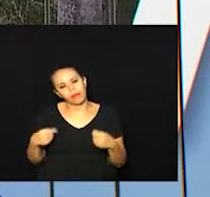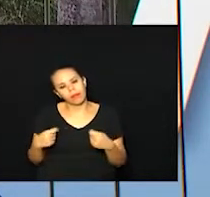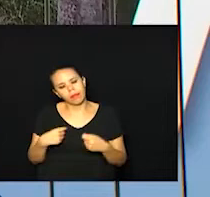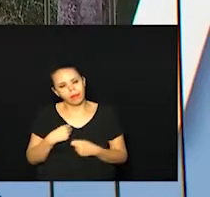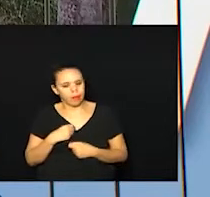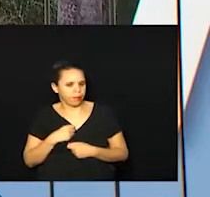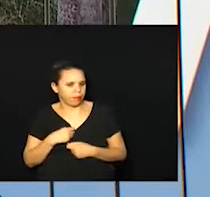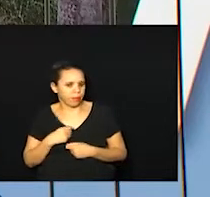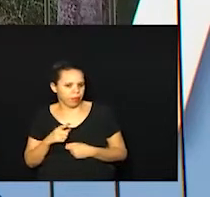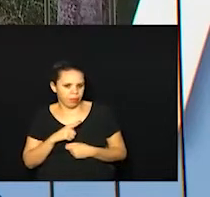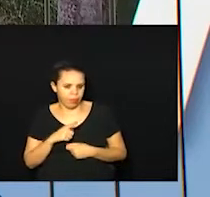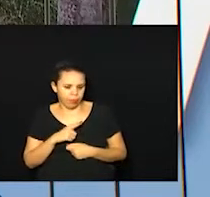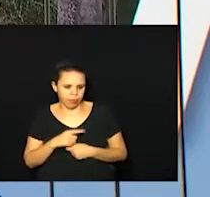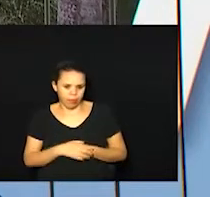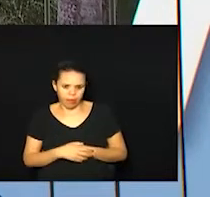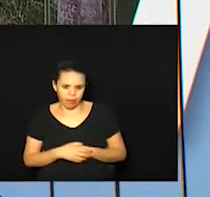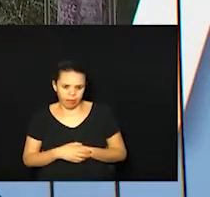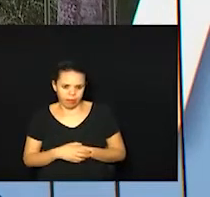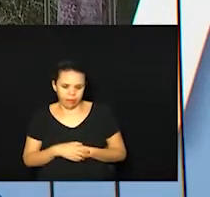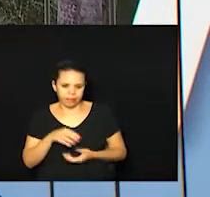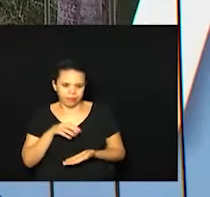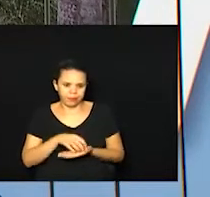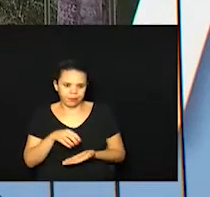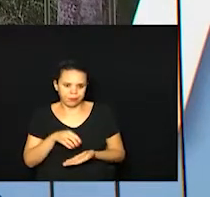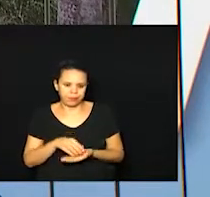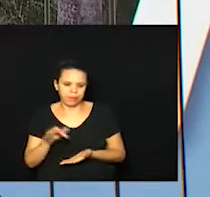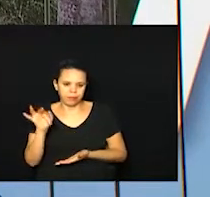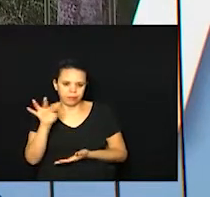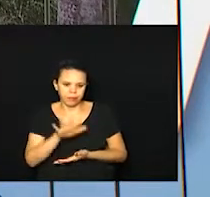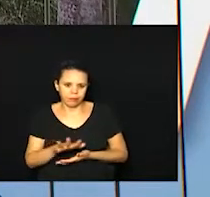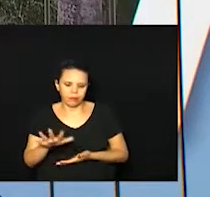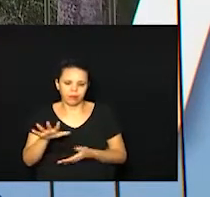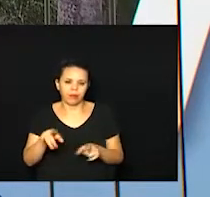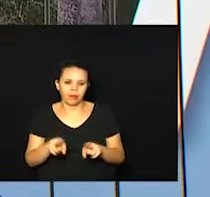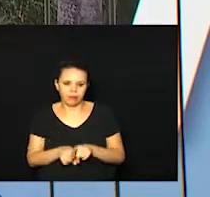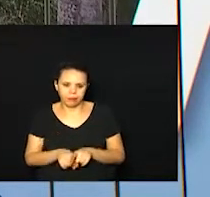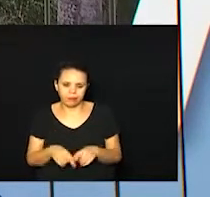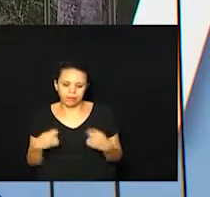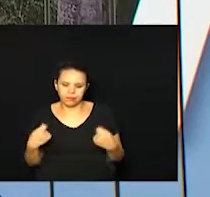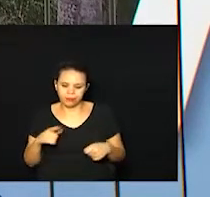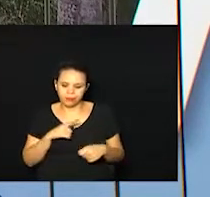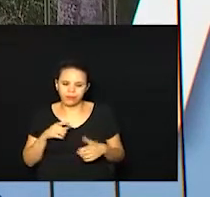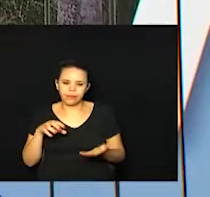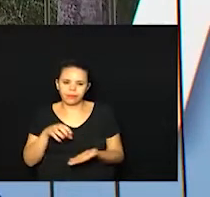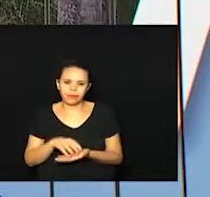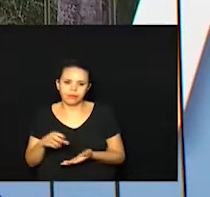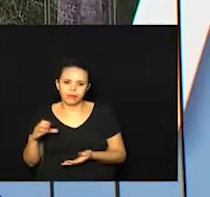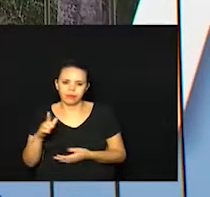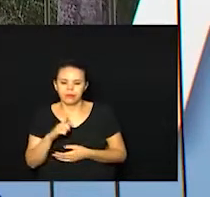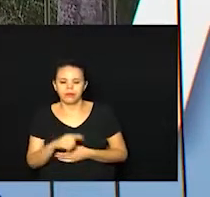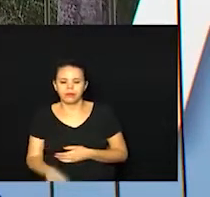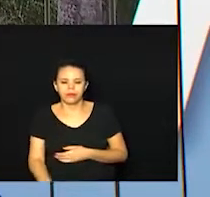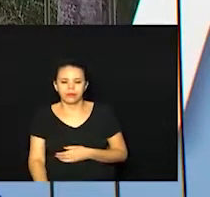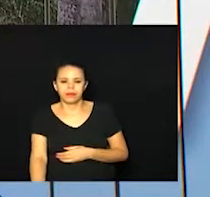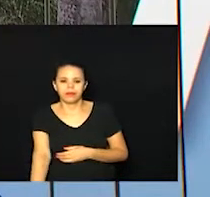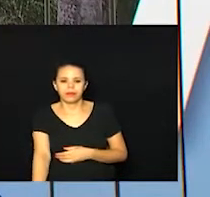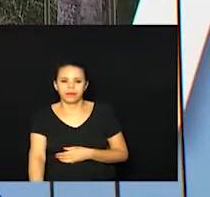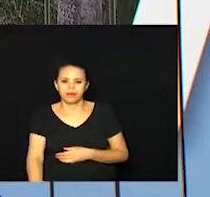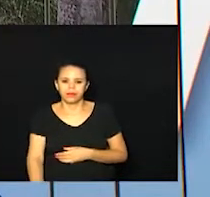necessidade da gente ter um campus de uma universidade federal lá no distrito para